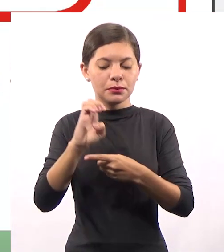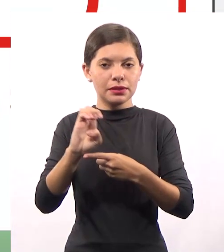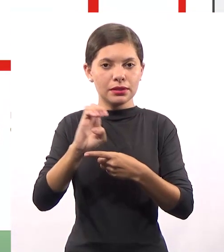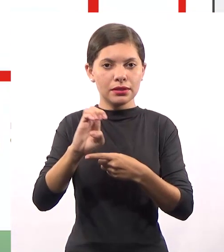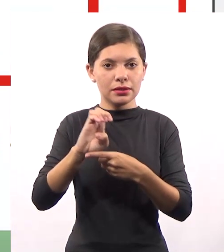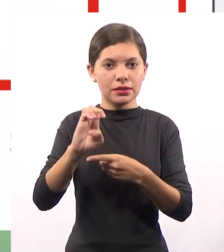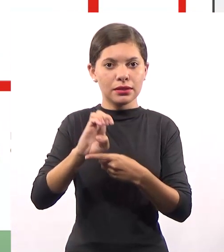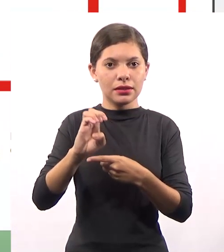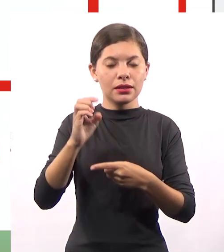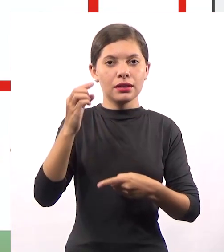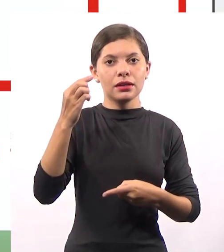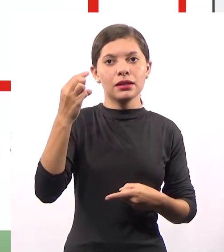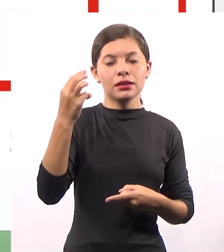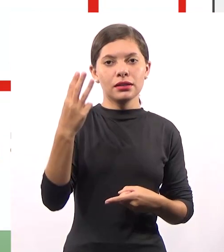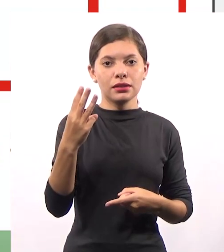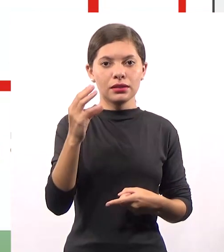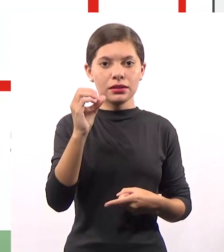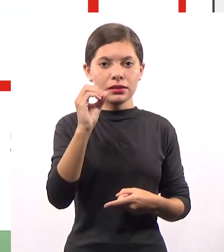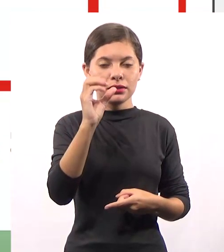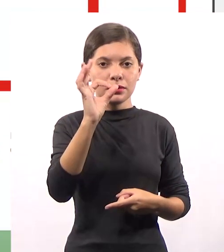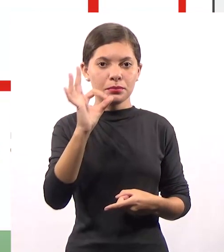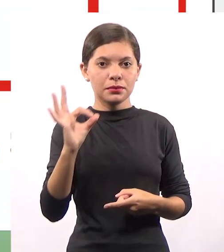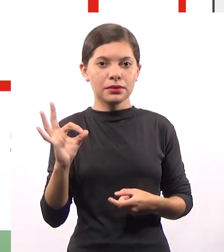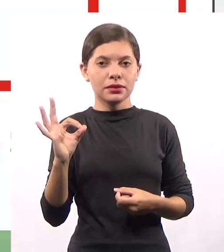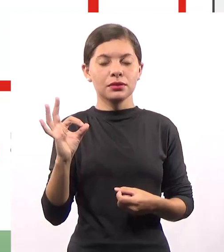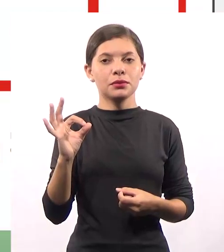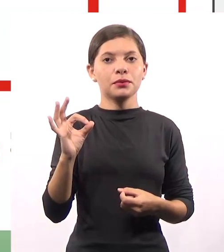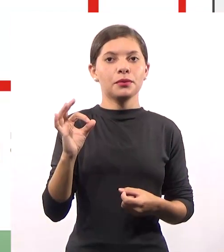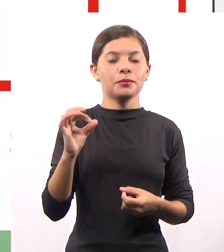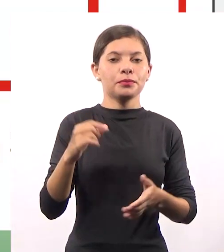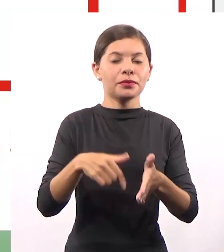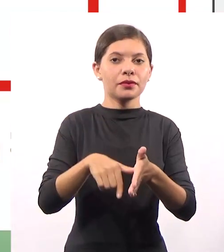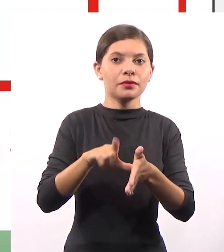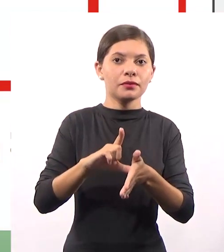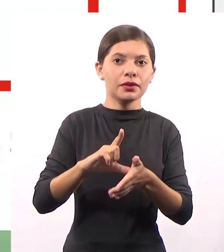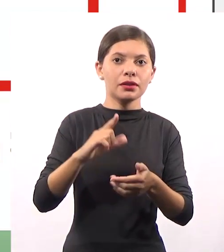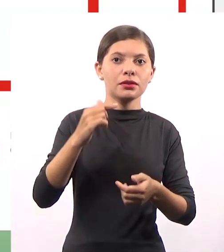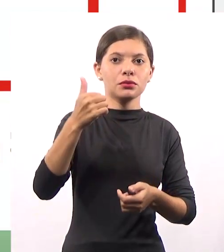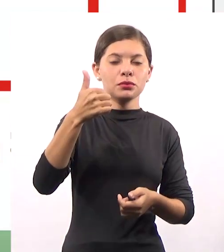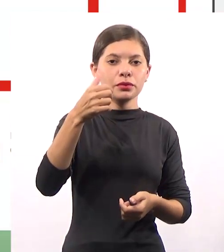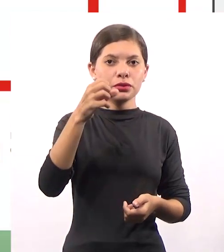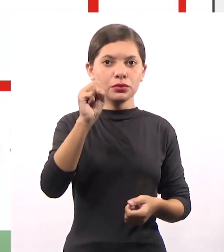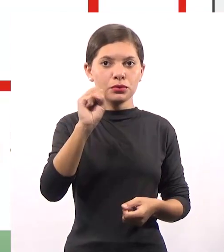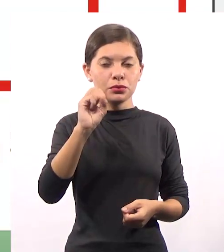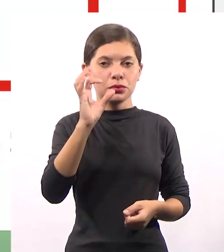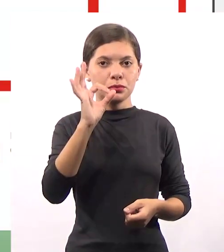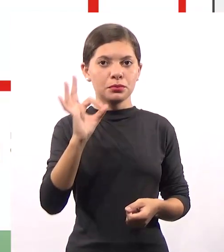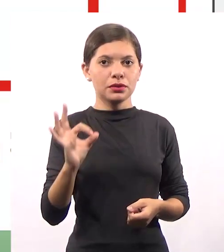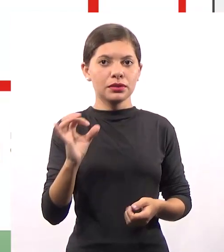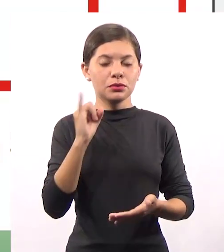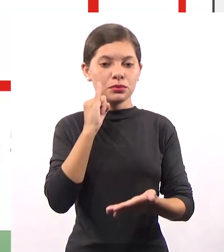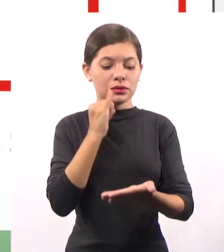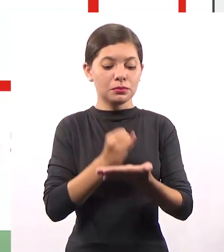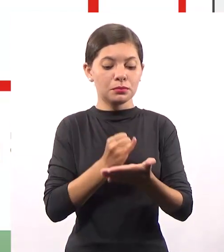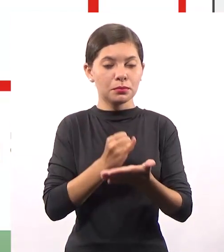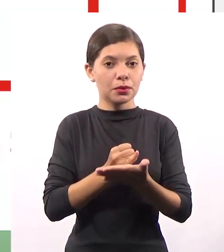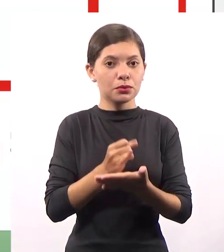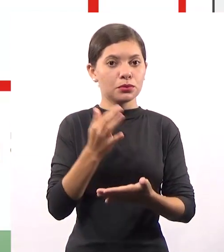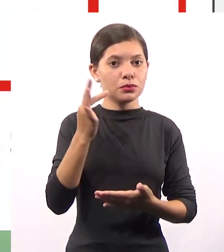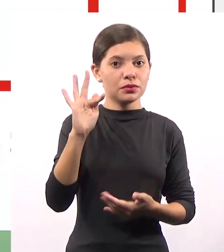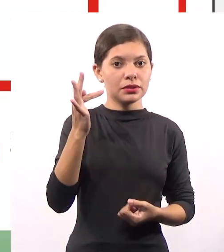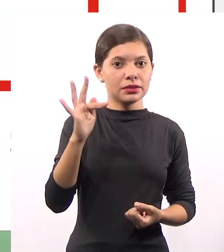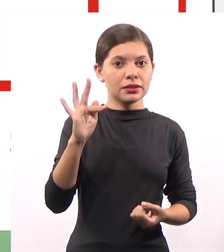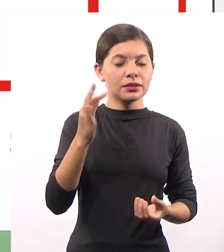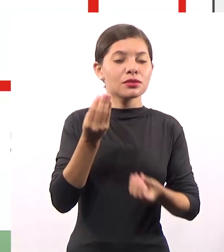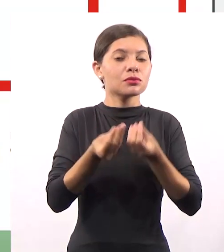E aí, até 30% da complementação pode vir dos 18% dos impostos federais. ok? Aí eu tenho